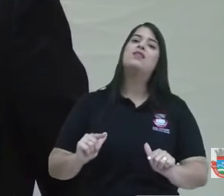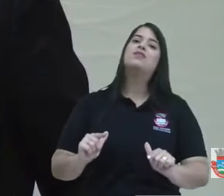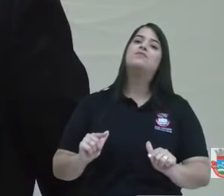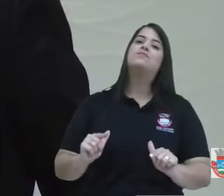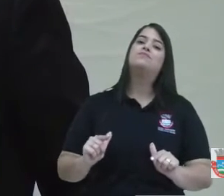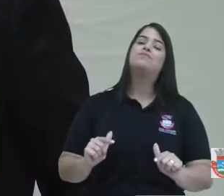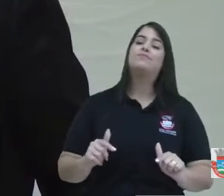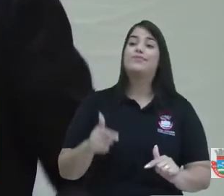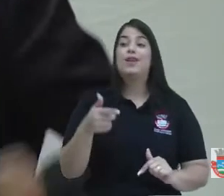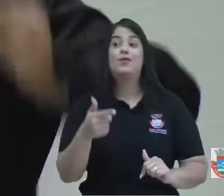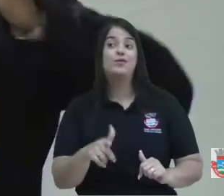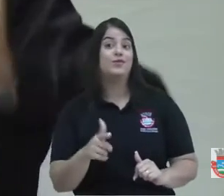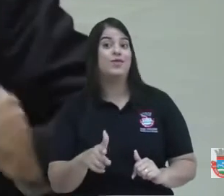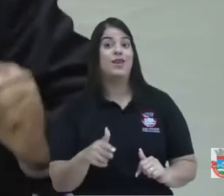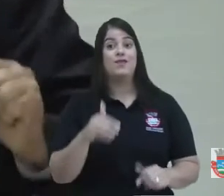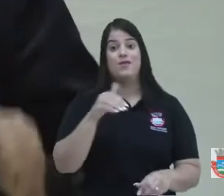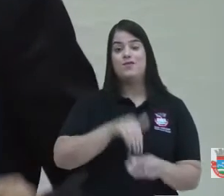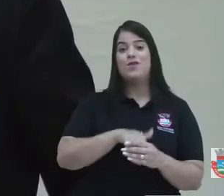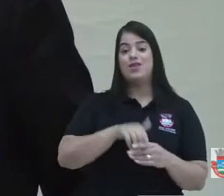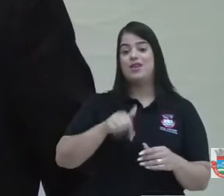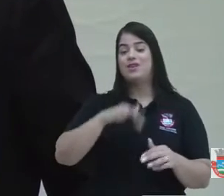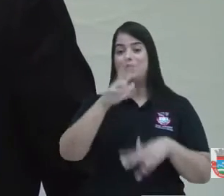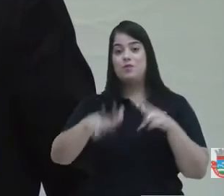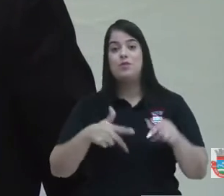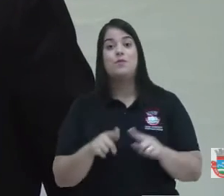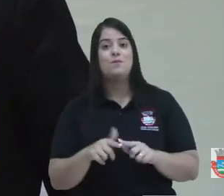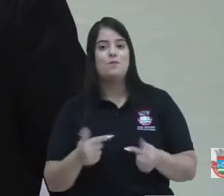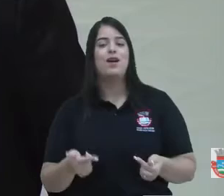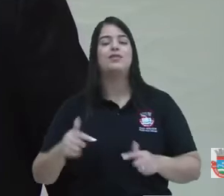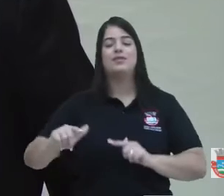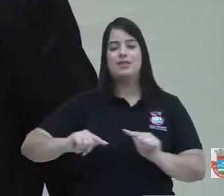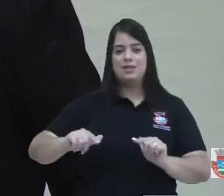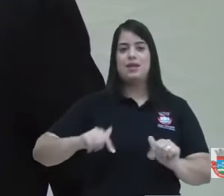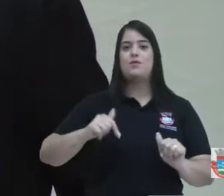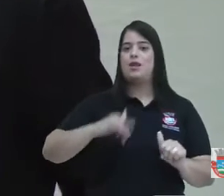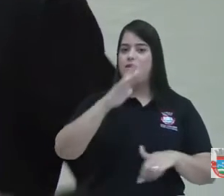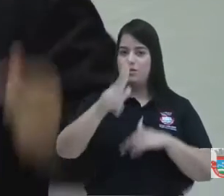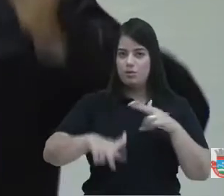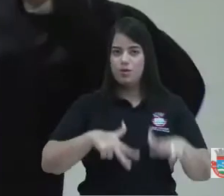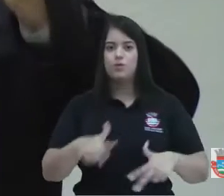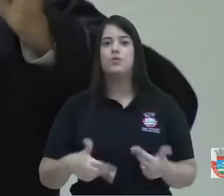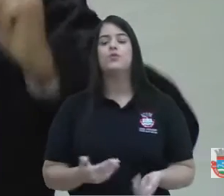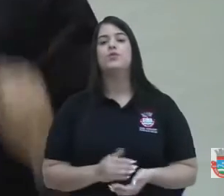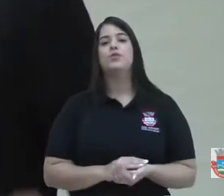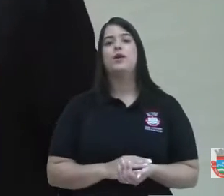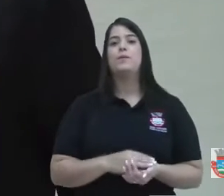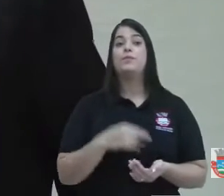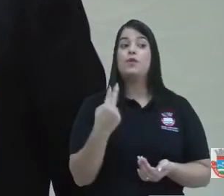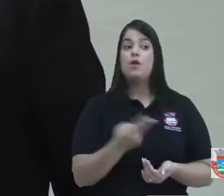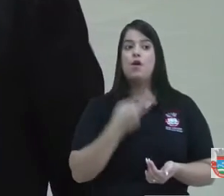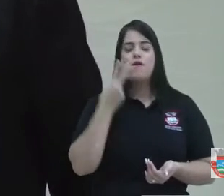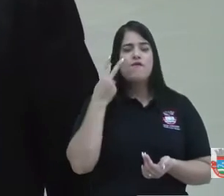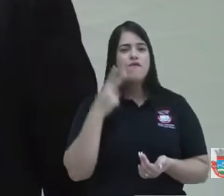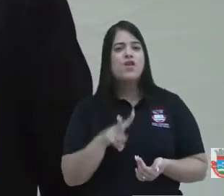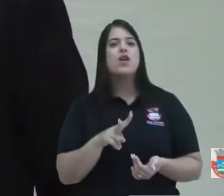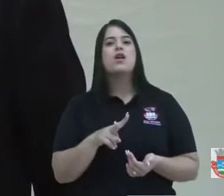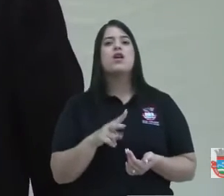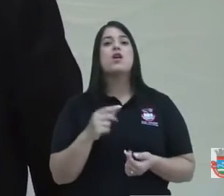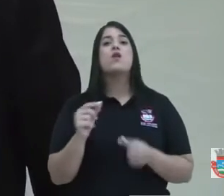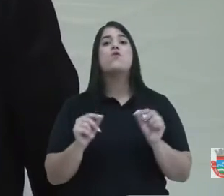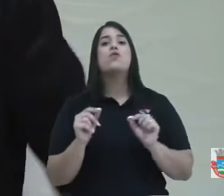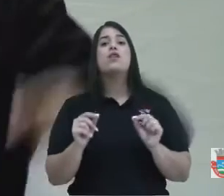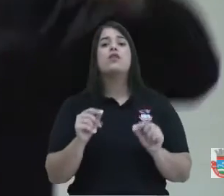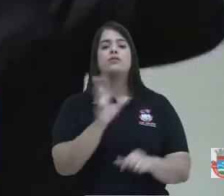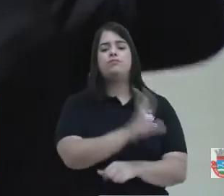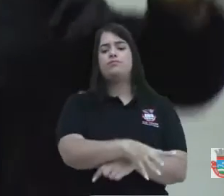primeiro voto aqui em São Bento, mas já trabalha bastante para São Bento do Una. a gente vê duas